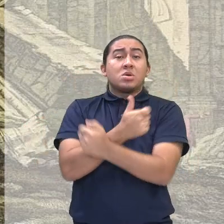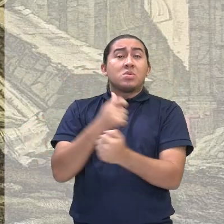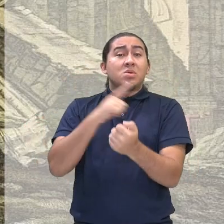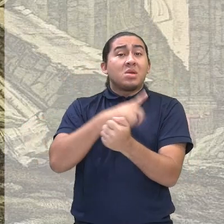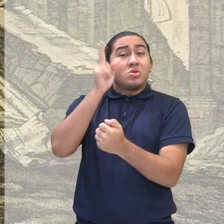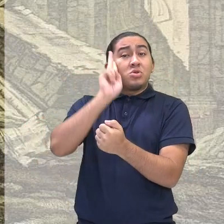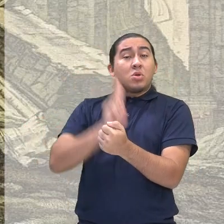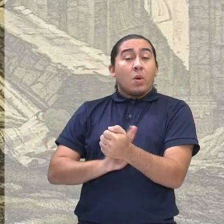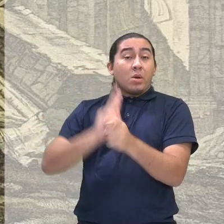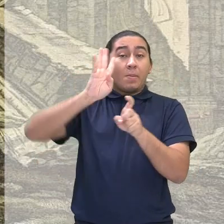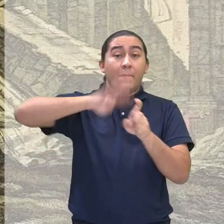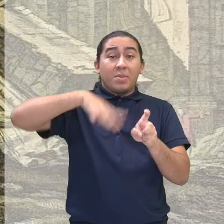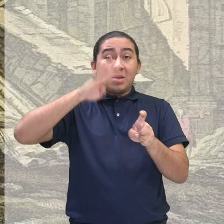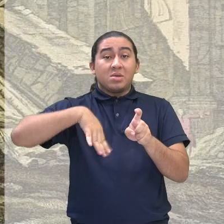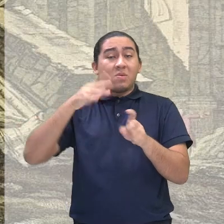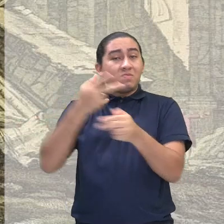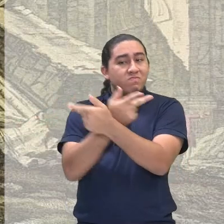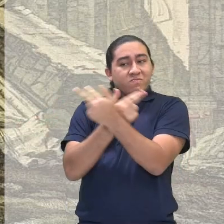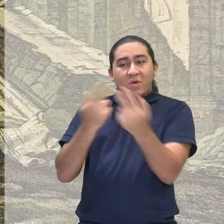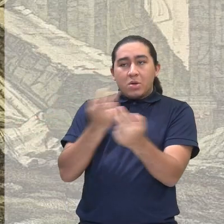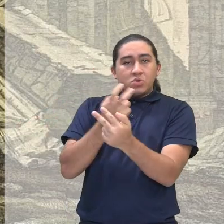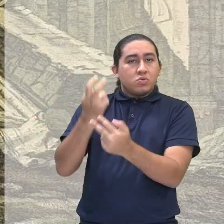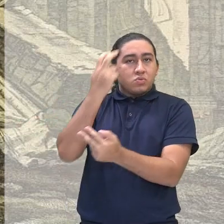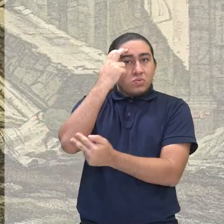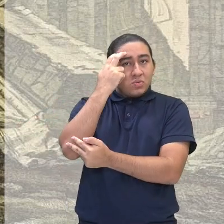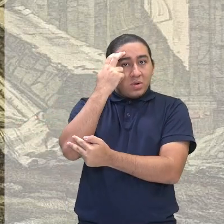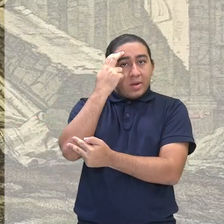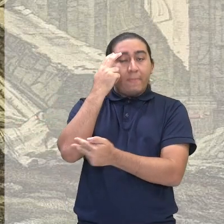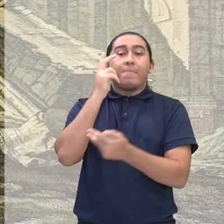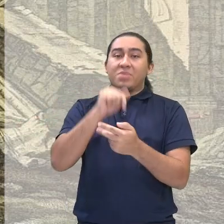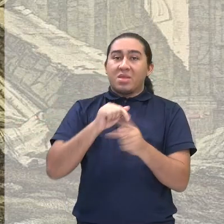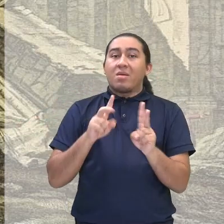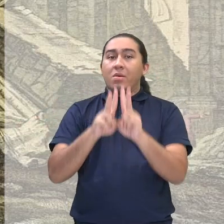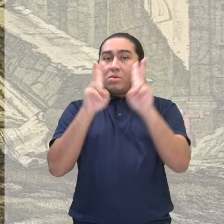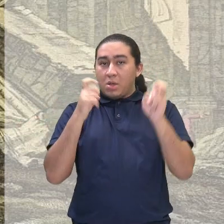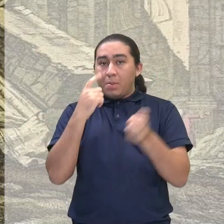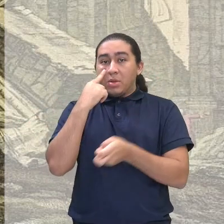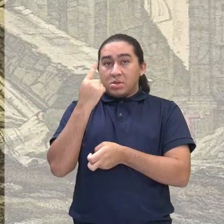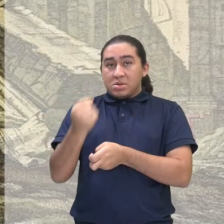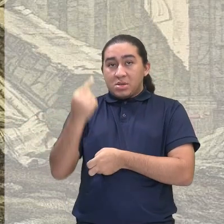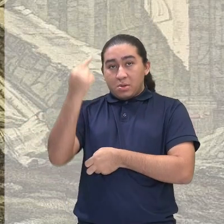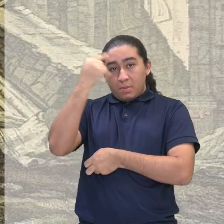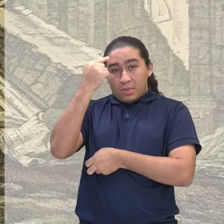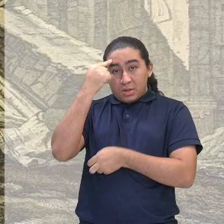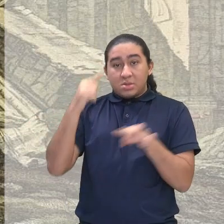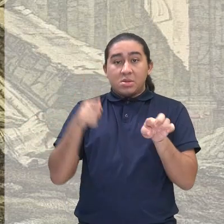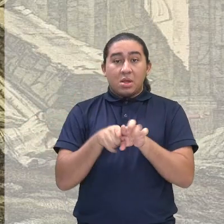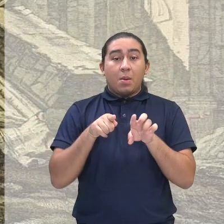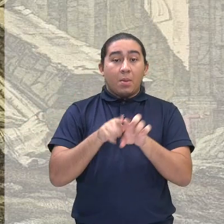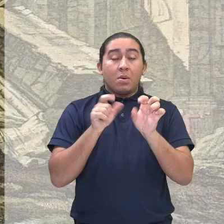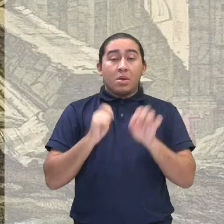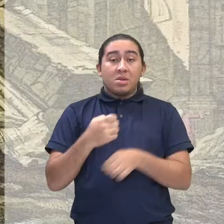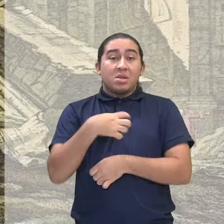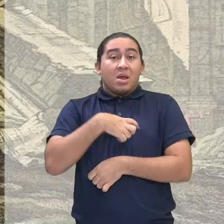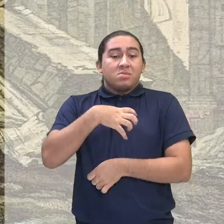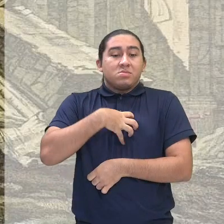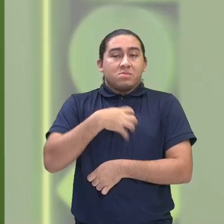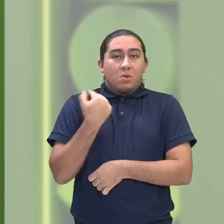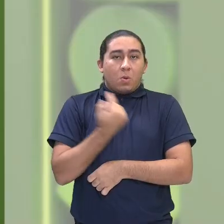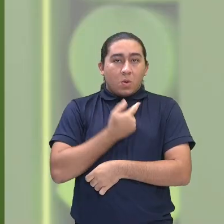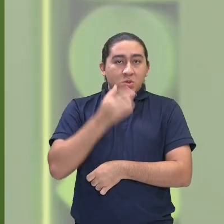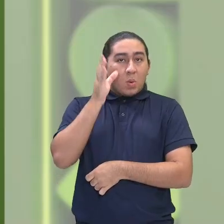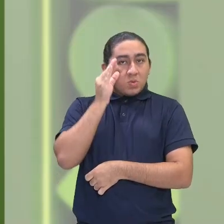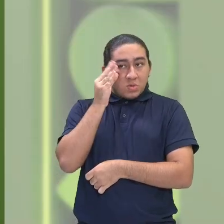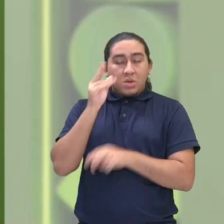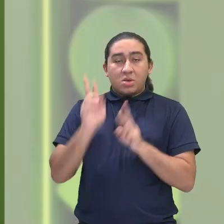e lendas em diversas culturas, né? Então é um assunto aí bem interessante que desperta bastante a nossa curiosidade,